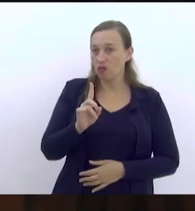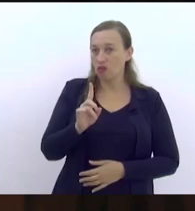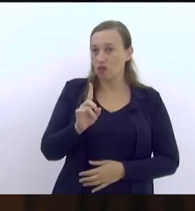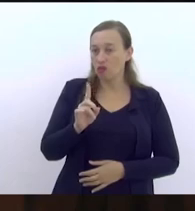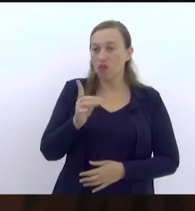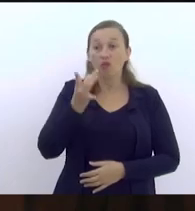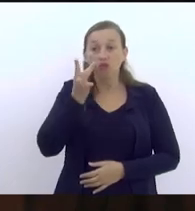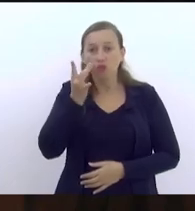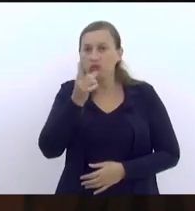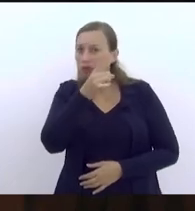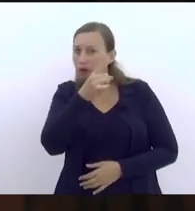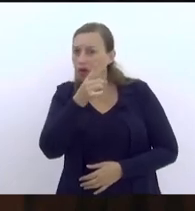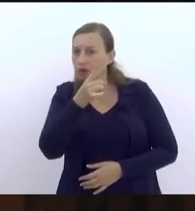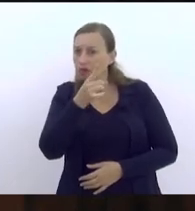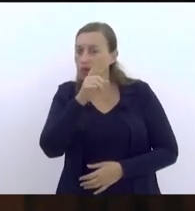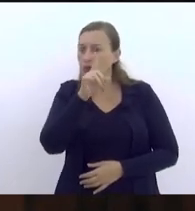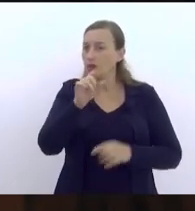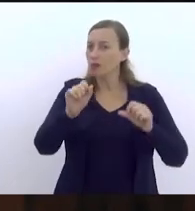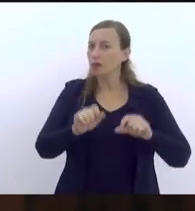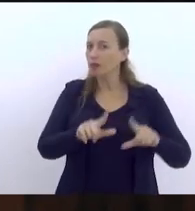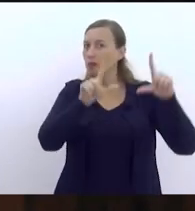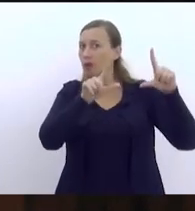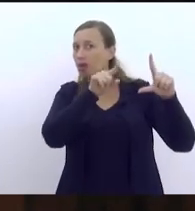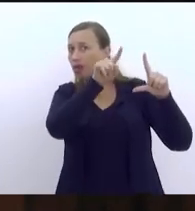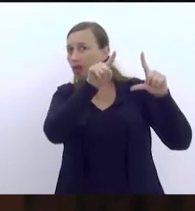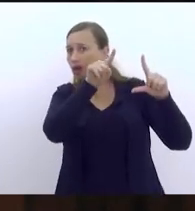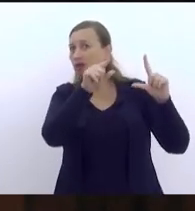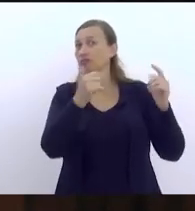sua presença.